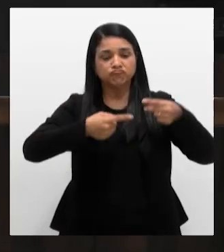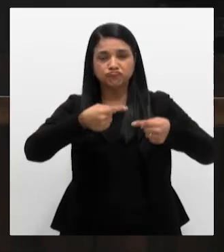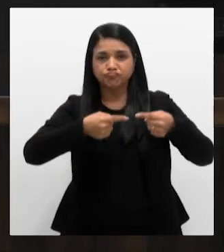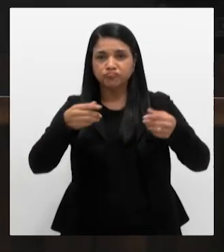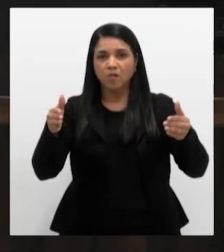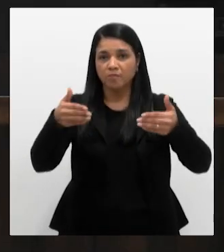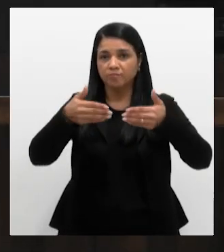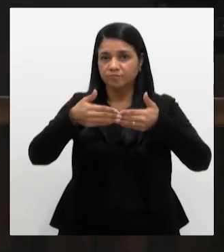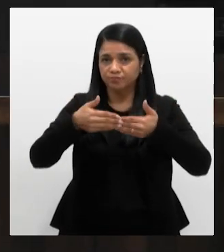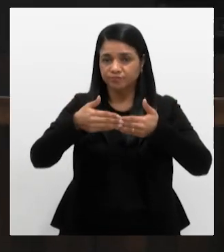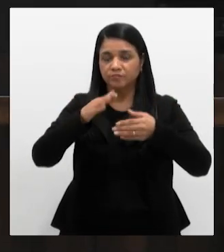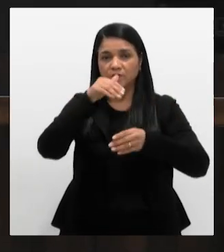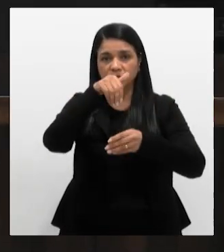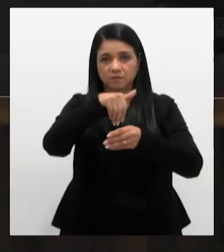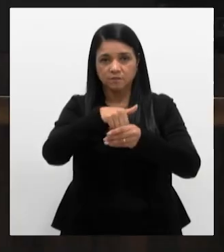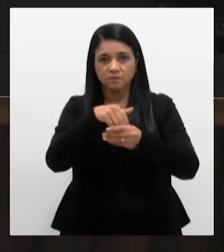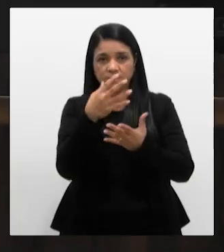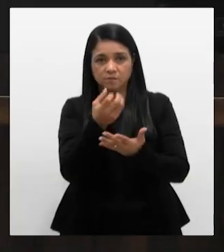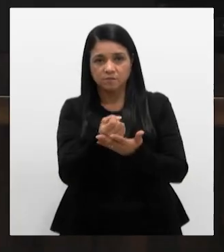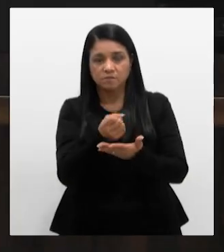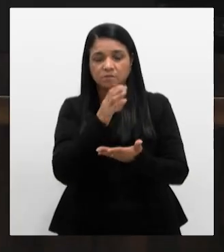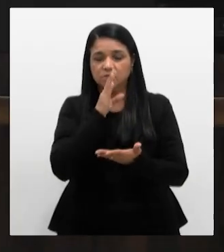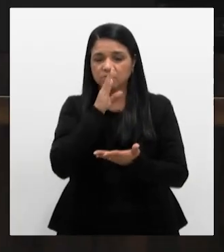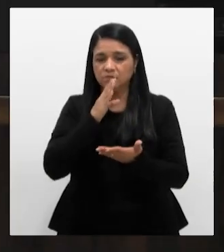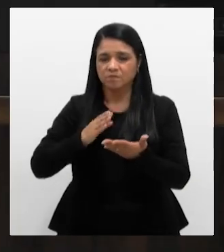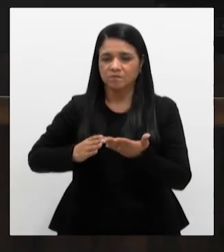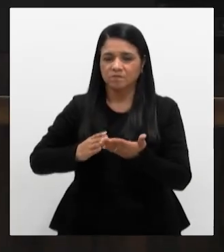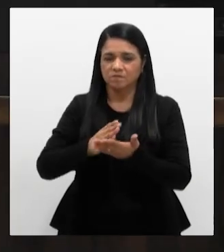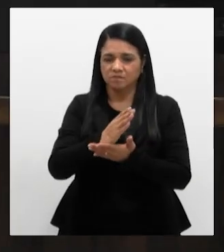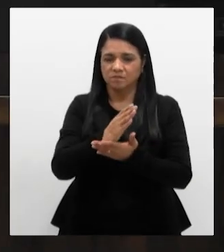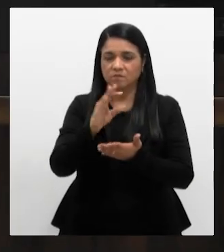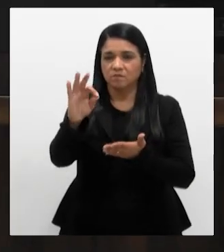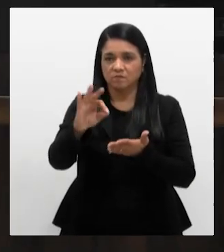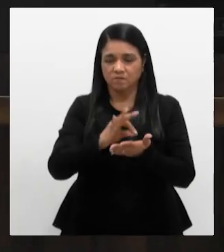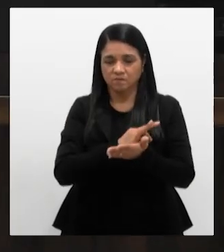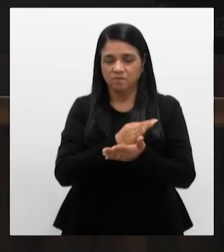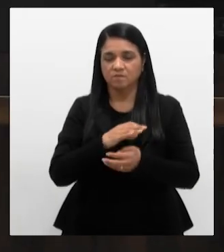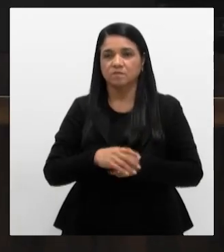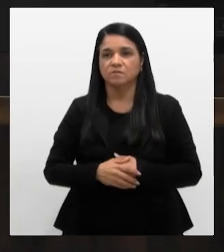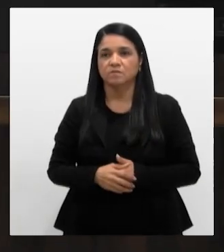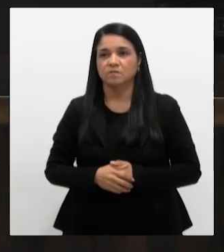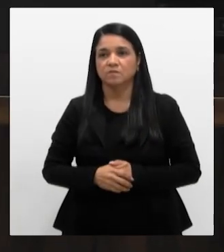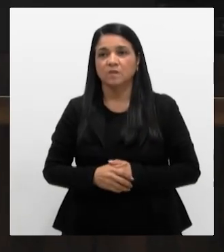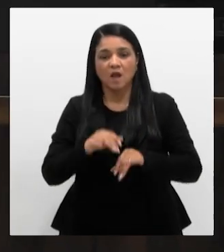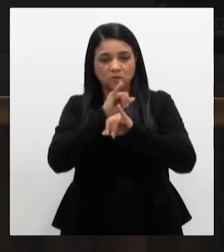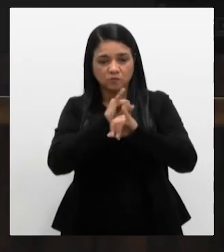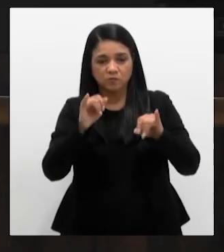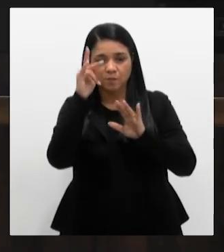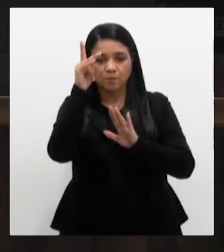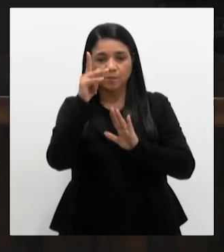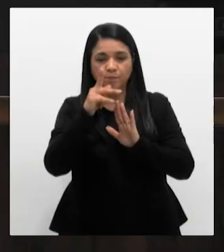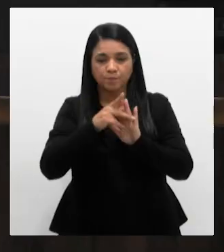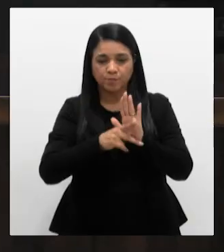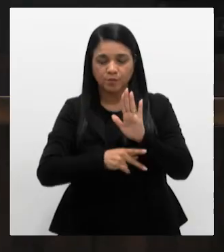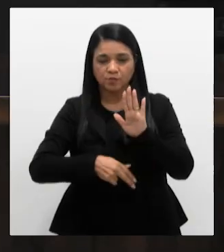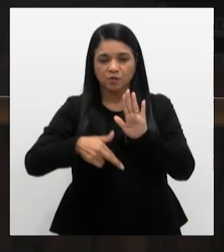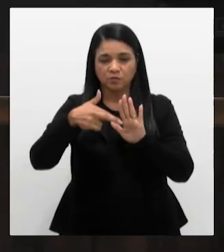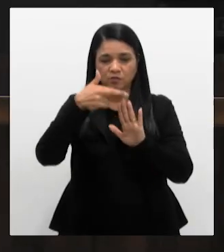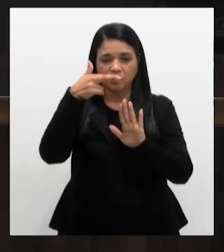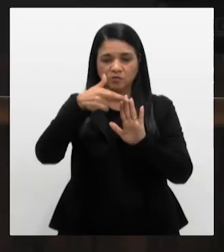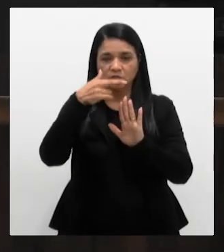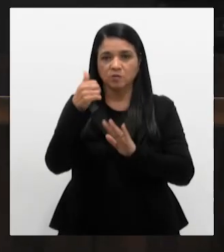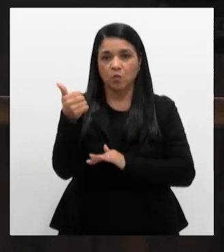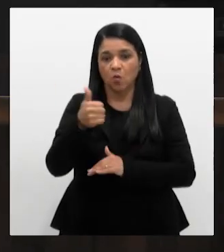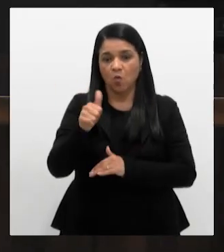discussão. Em votação, os senhores que aprovam, permaneçam como estão. Aprovado, vai autógrafo. Anuncio em discussão única projeto